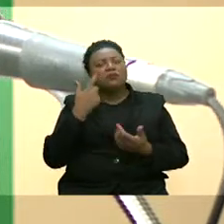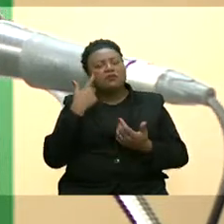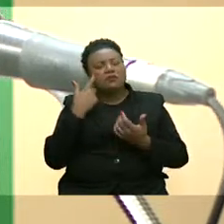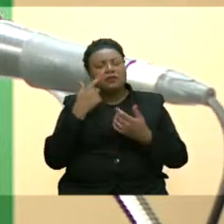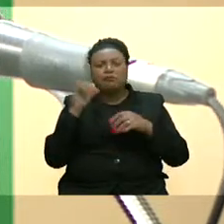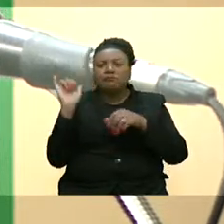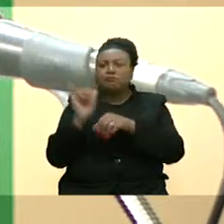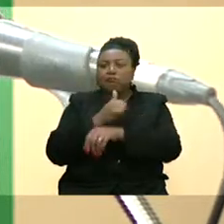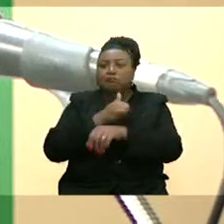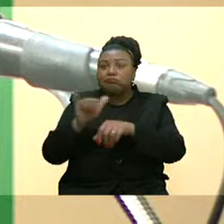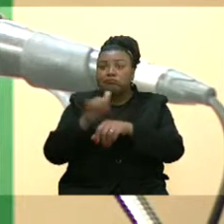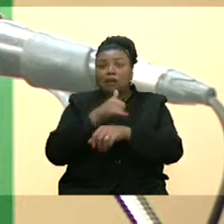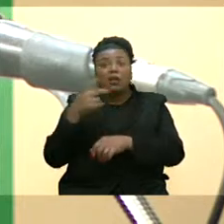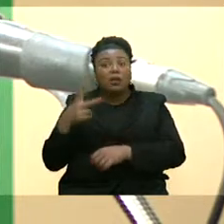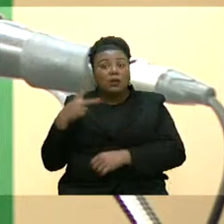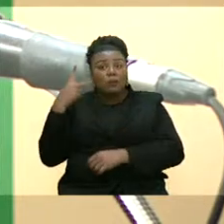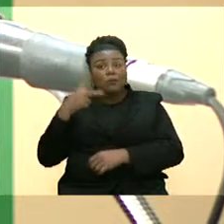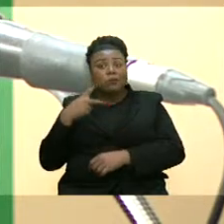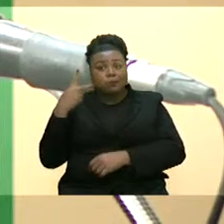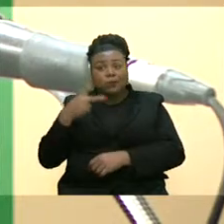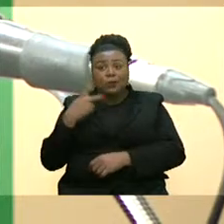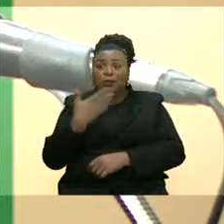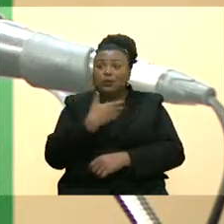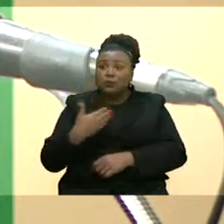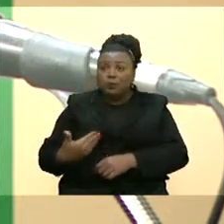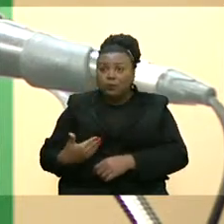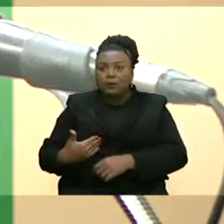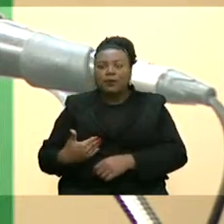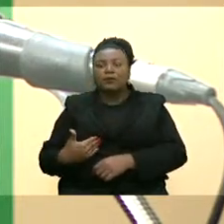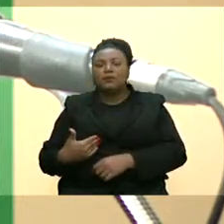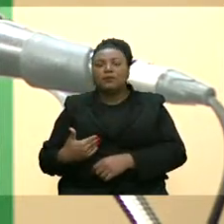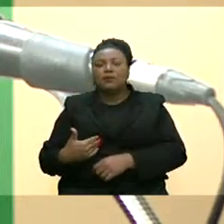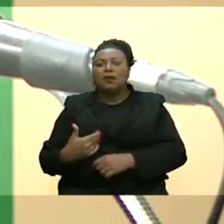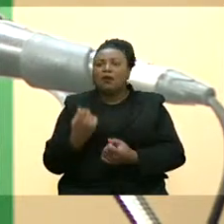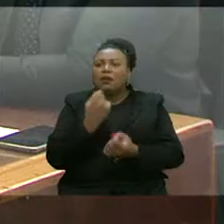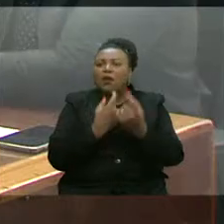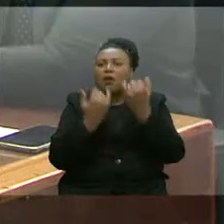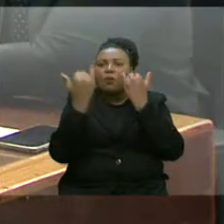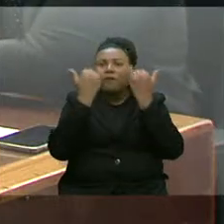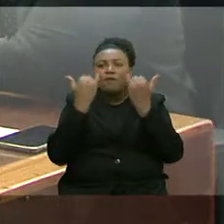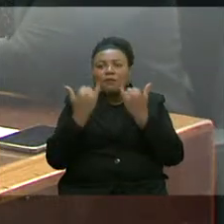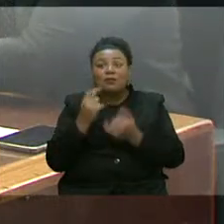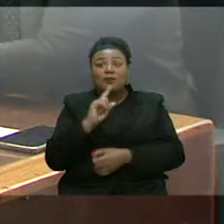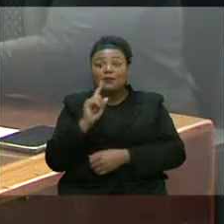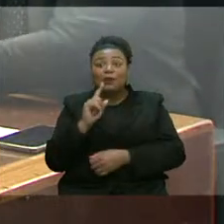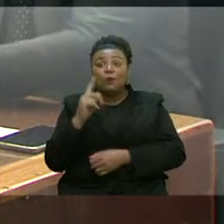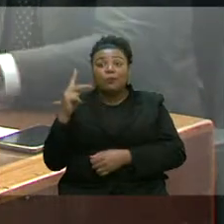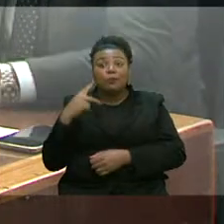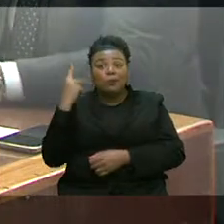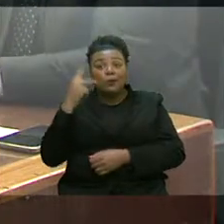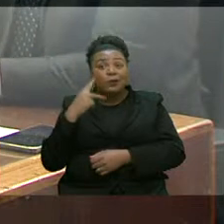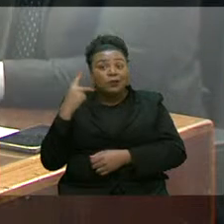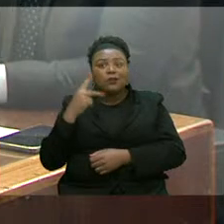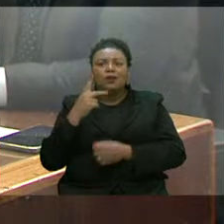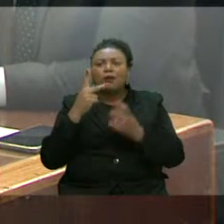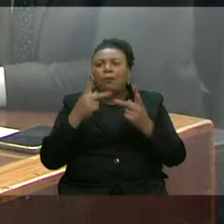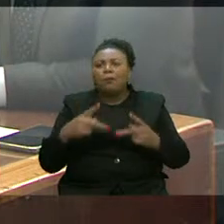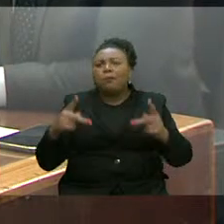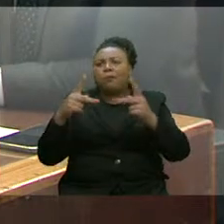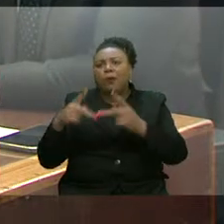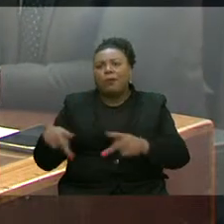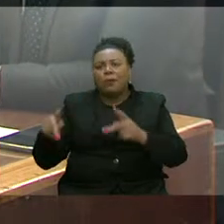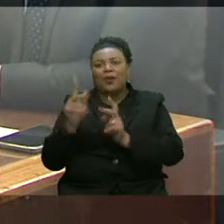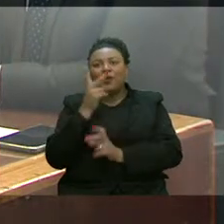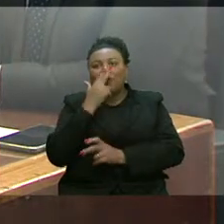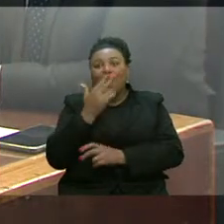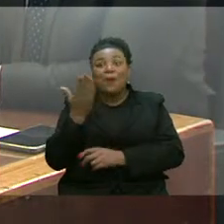nossas estratégias em políticas públicas, em algum dado, não essas políticas públicas extremamente populistas,